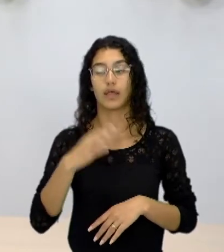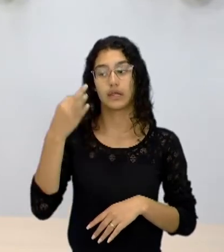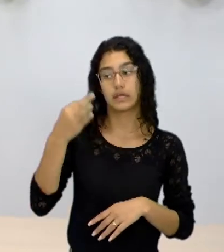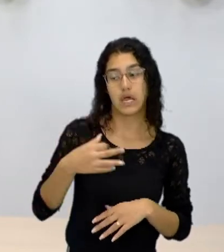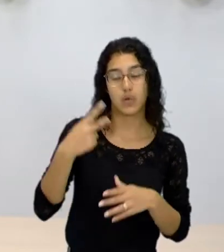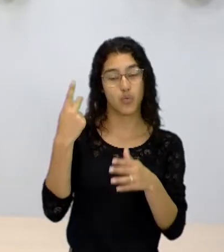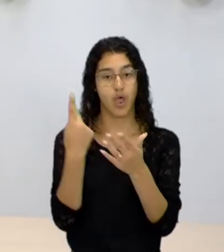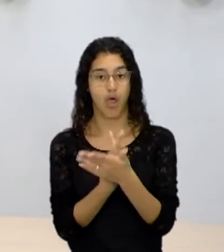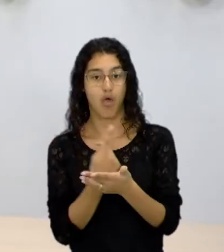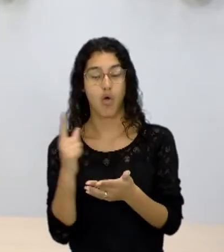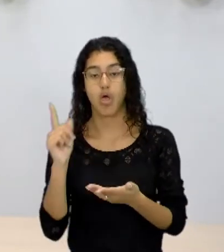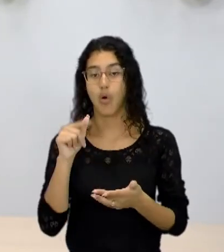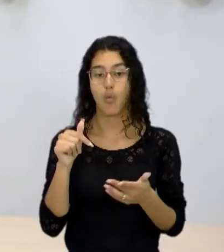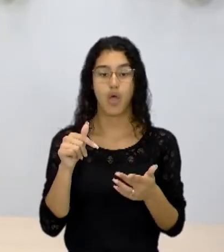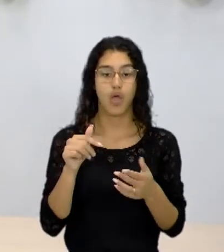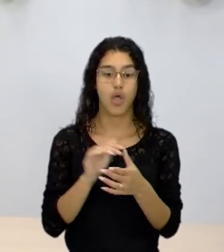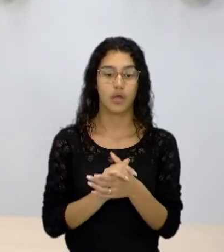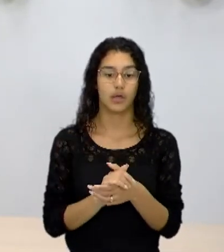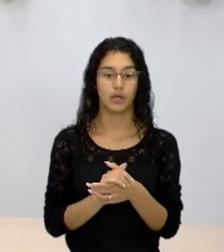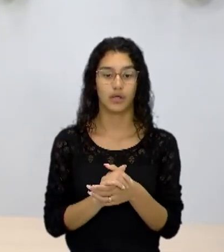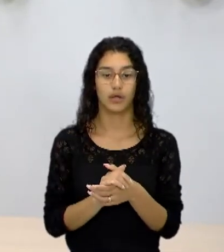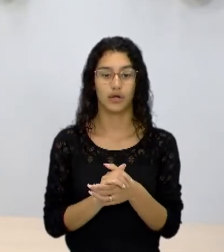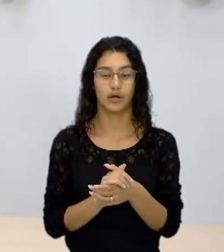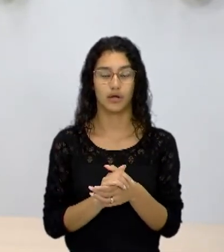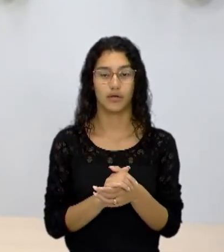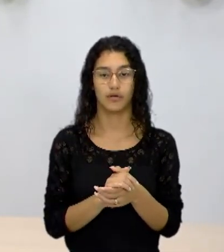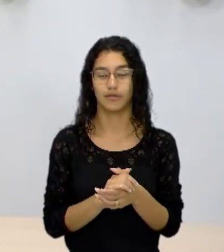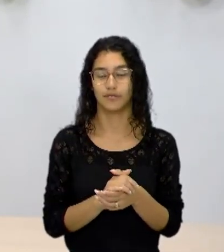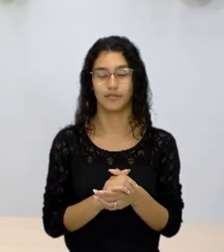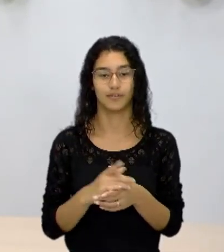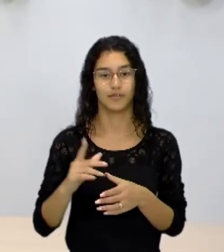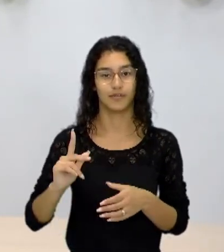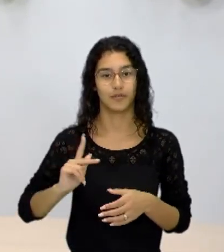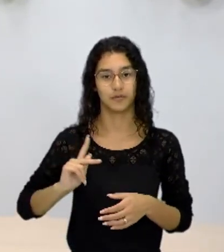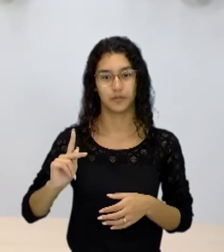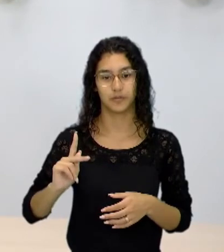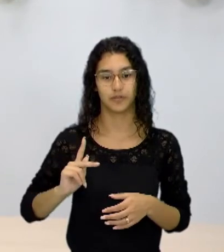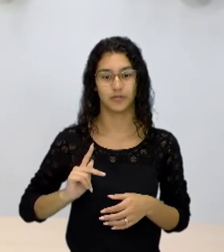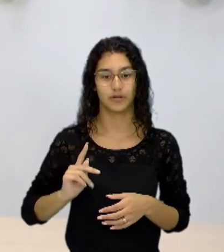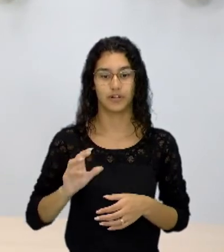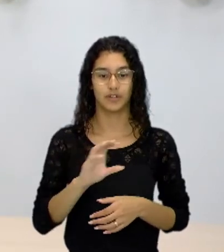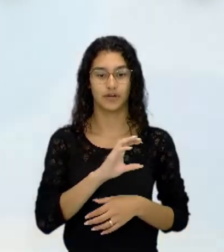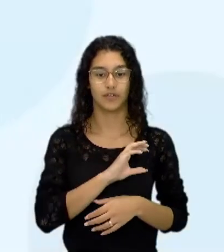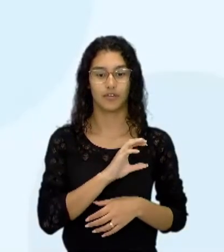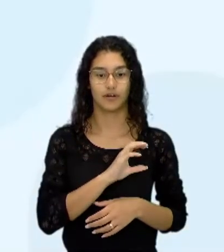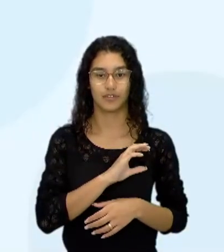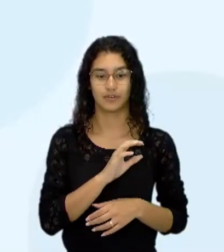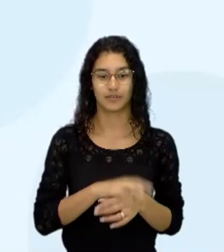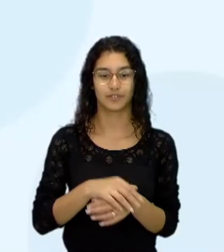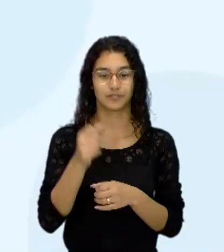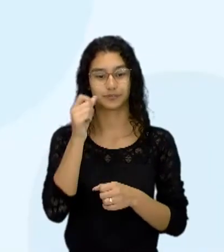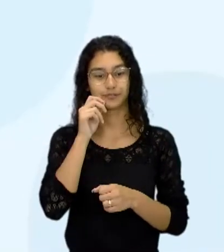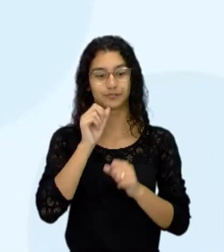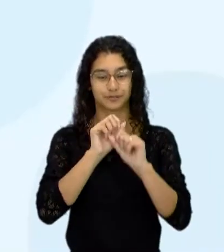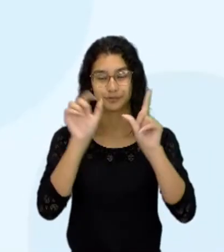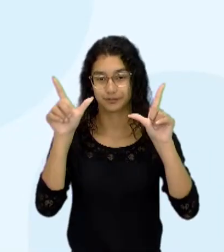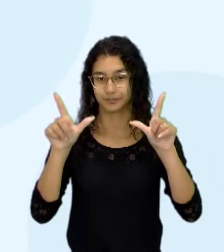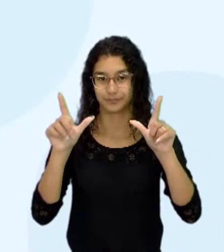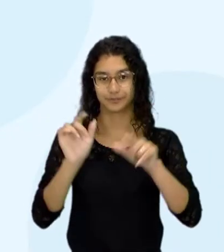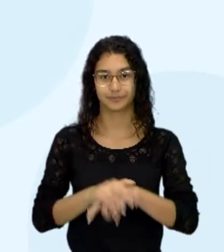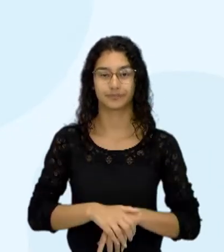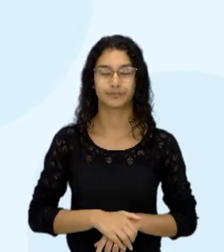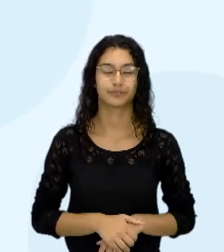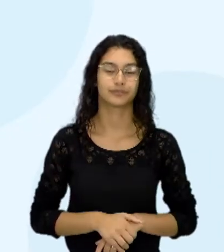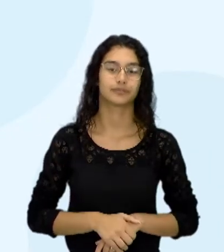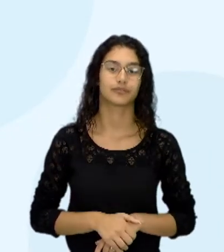isso aqui não é um Fla-Flu nem um Corinthians e Palmeiras, né? Vamos ver então como fica na tela? a entrevista? Olha